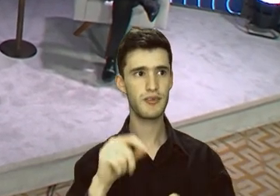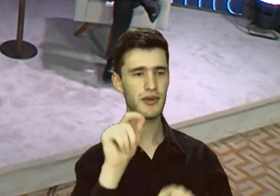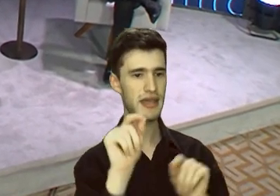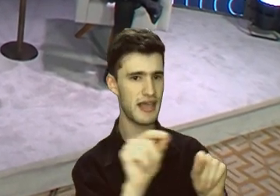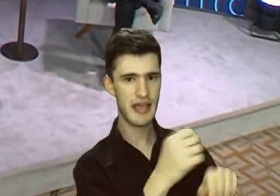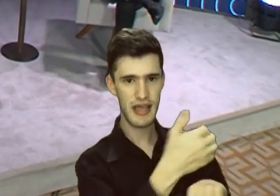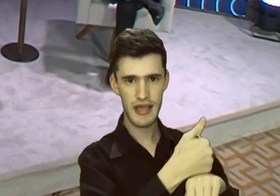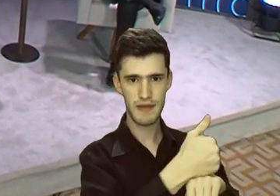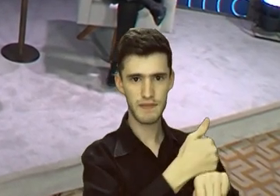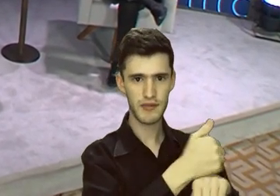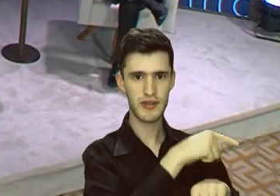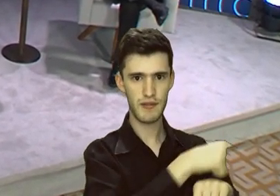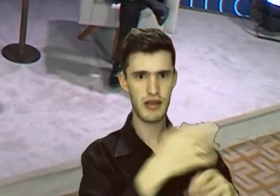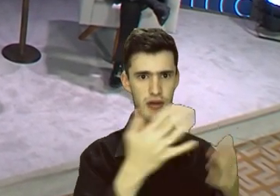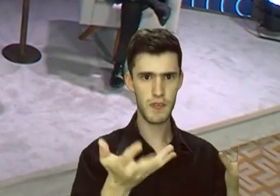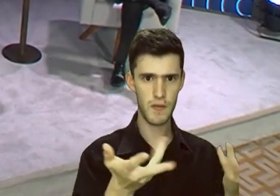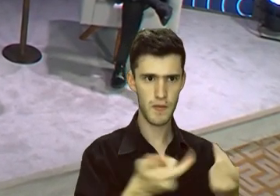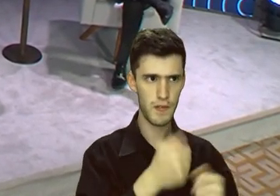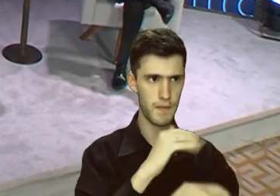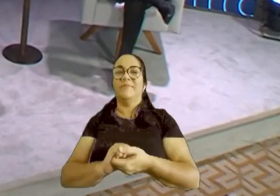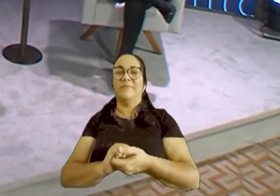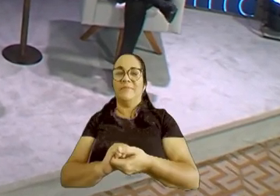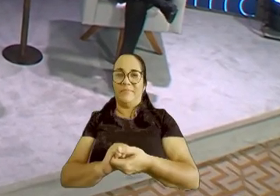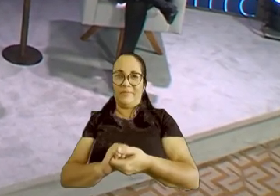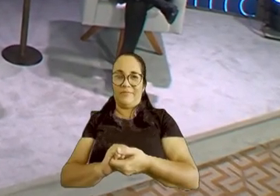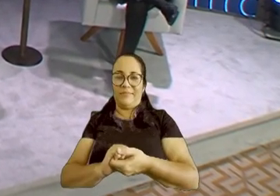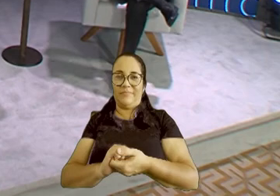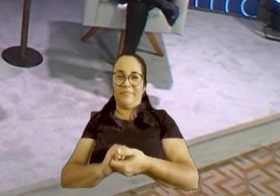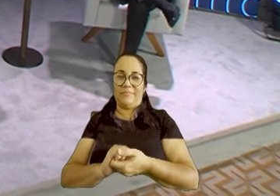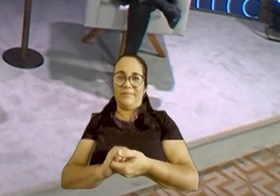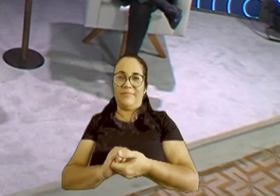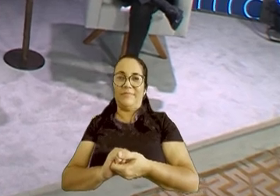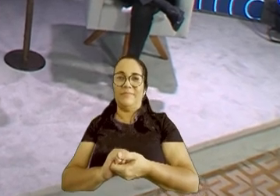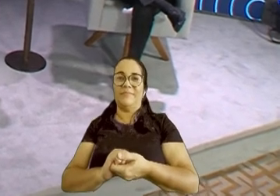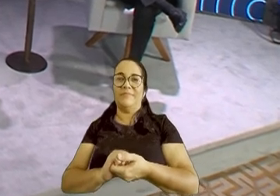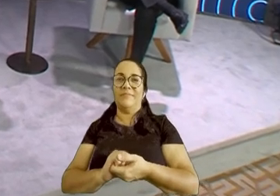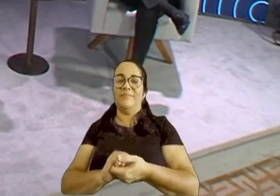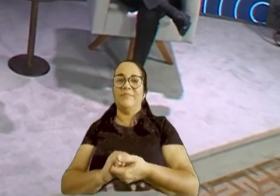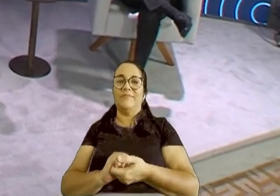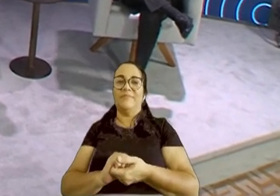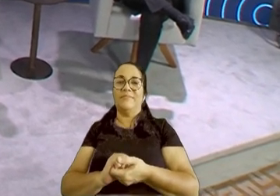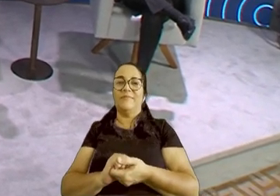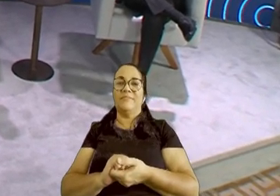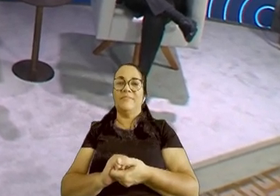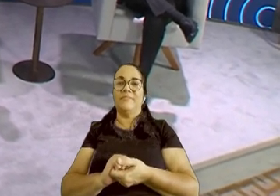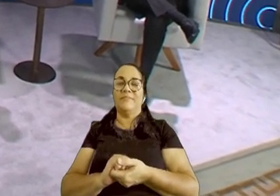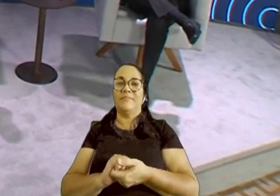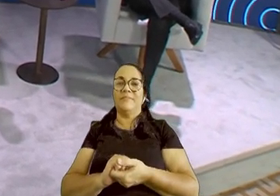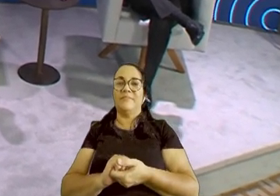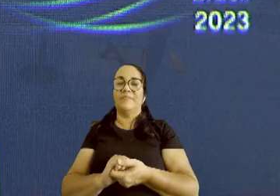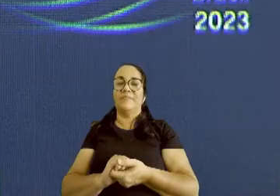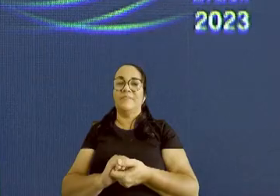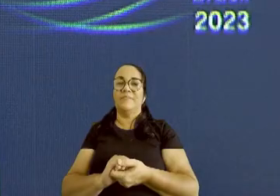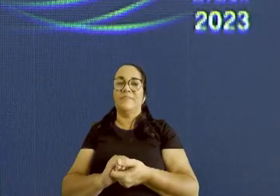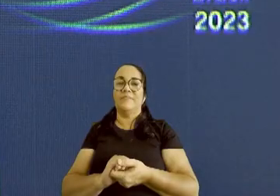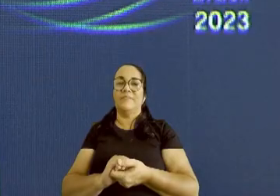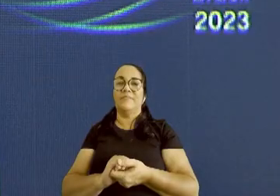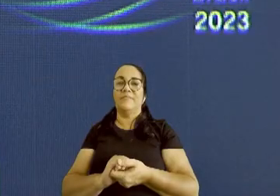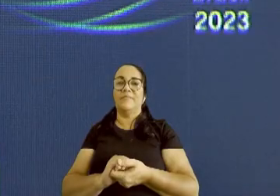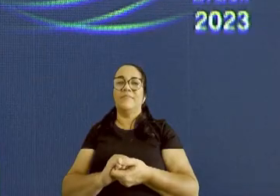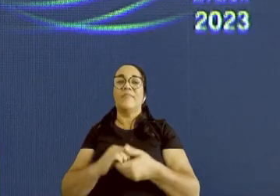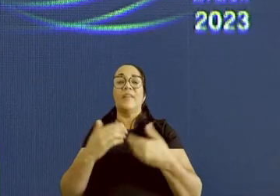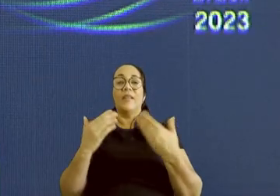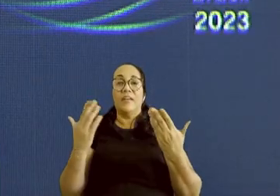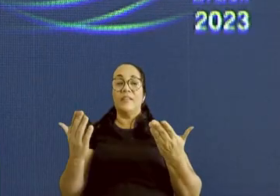Então acho que perdeu algumas pessoas para fora é mas aquelas pessoas que tiveram esse comportamento também de